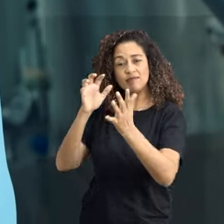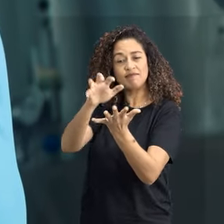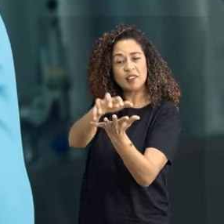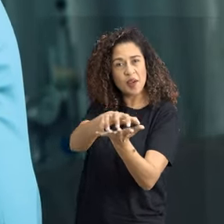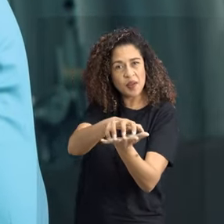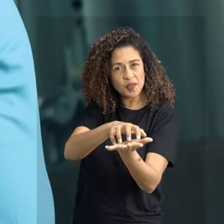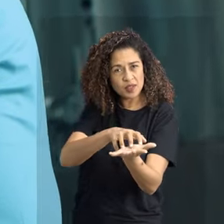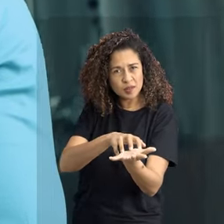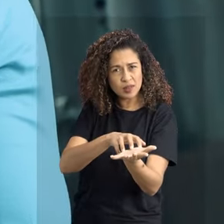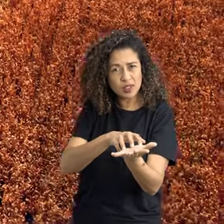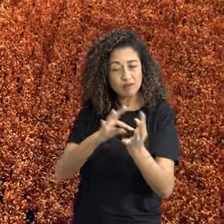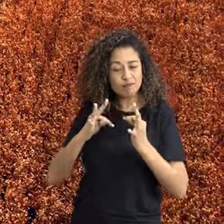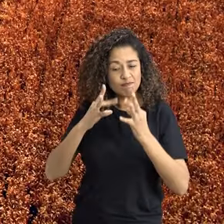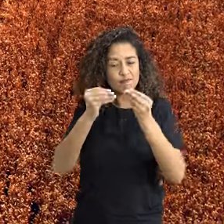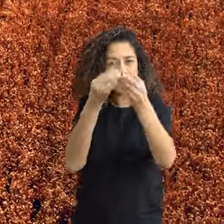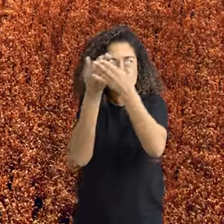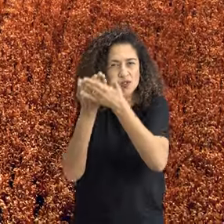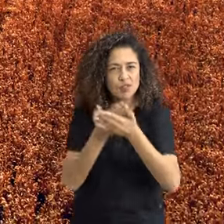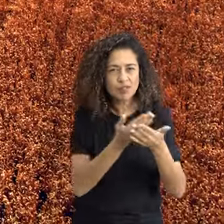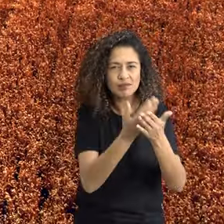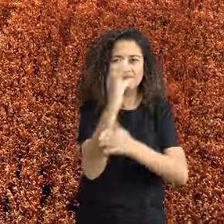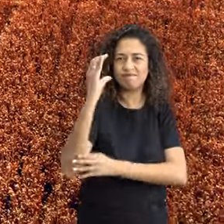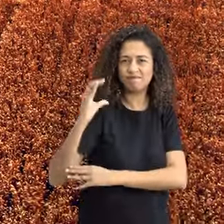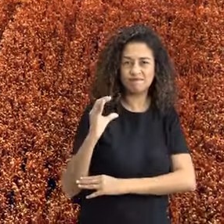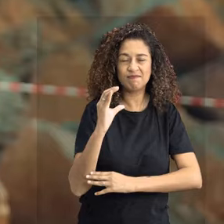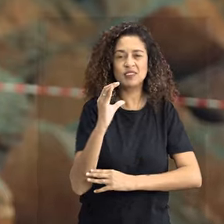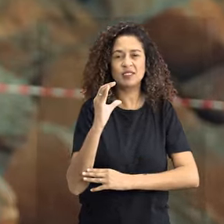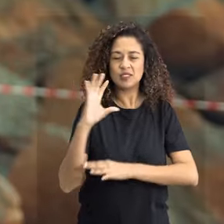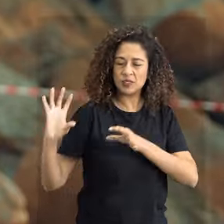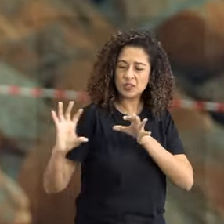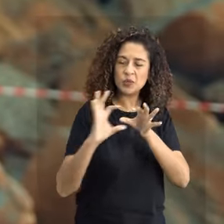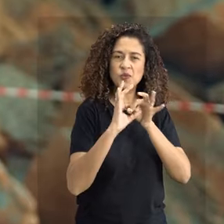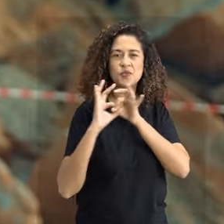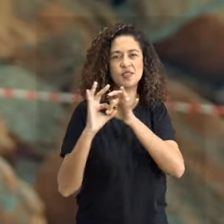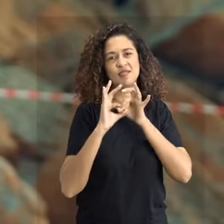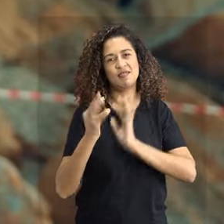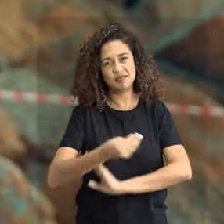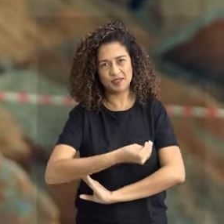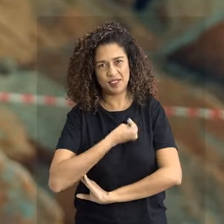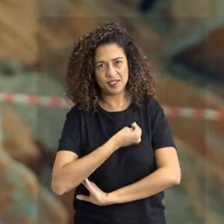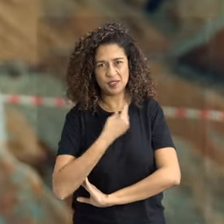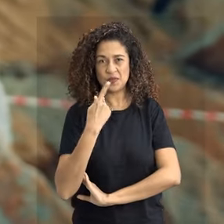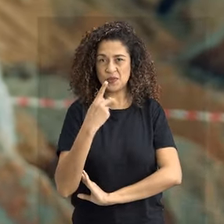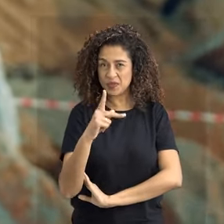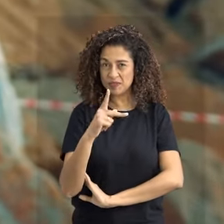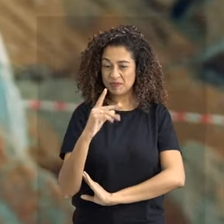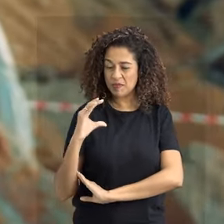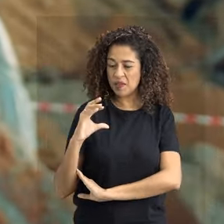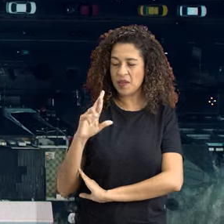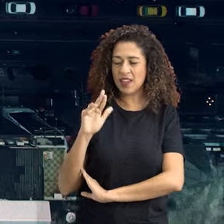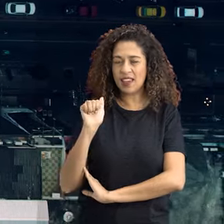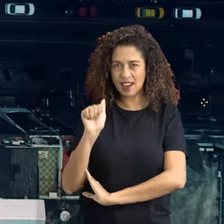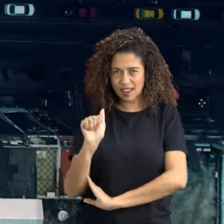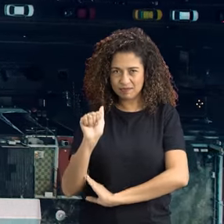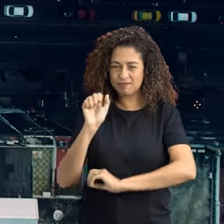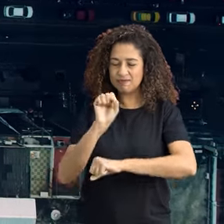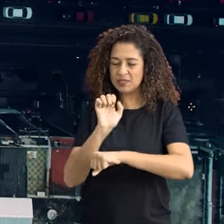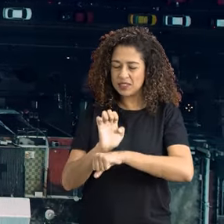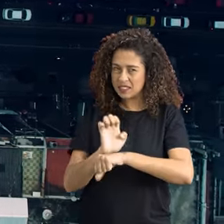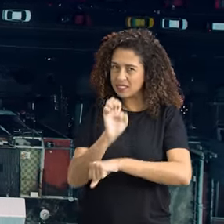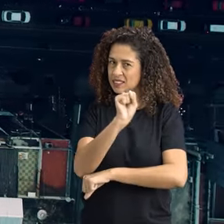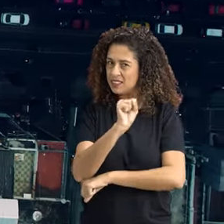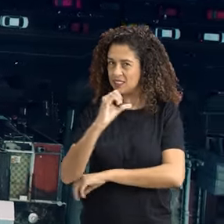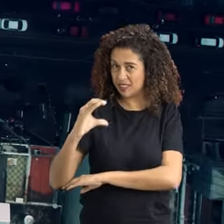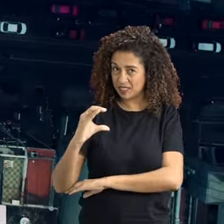A engenharia, a agronomia e as geociências fazem parte da sua vida. E o